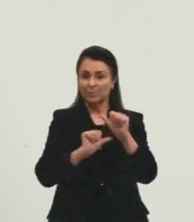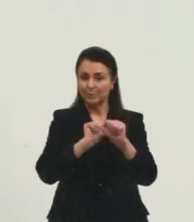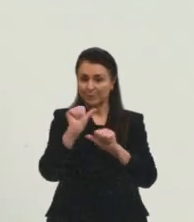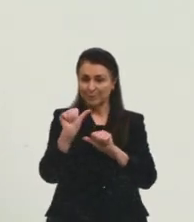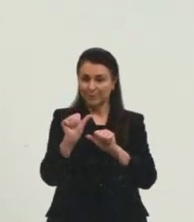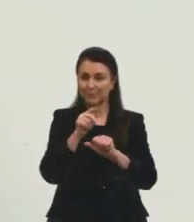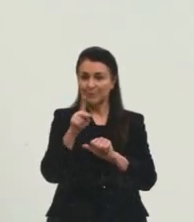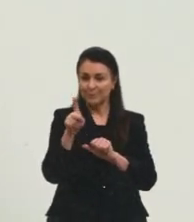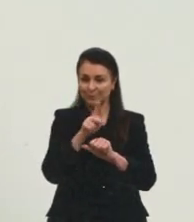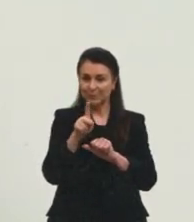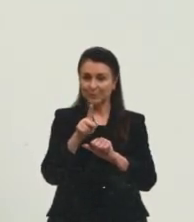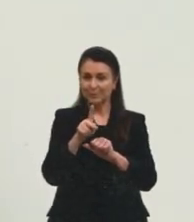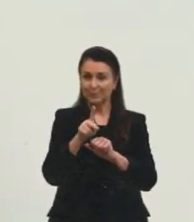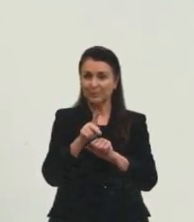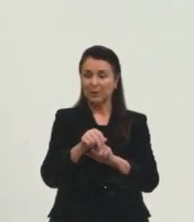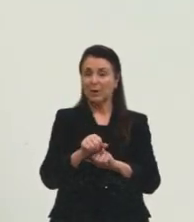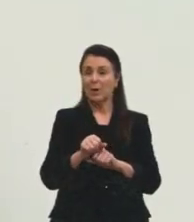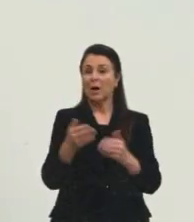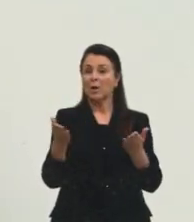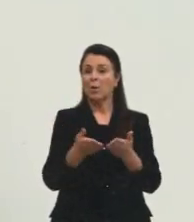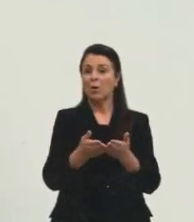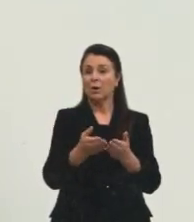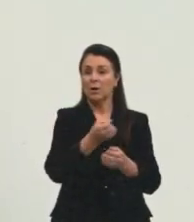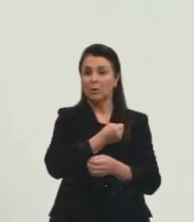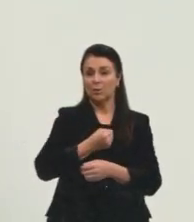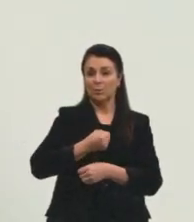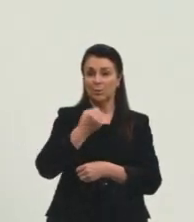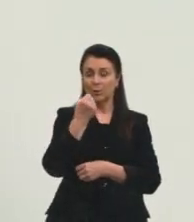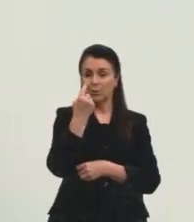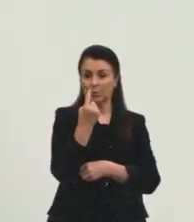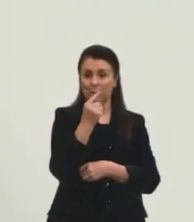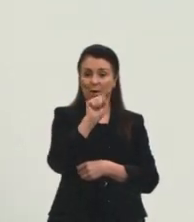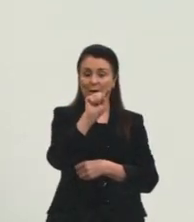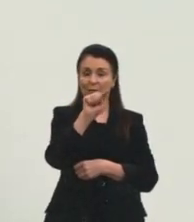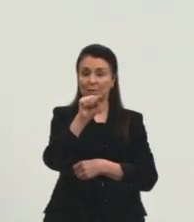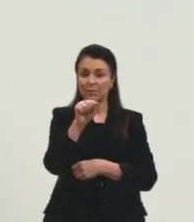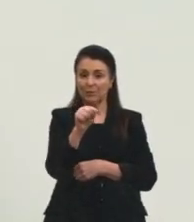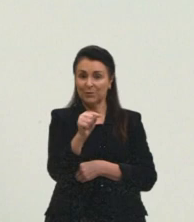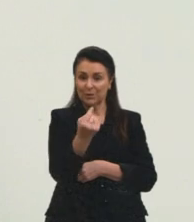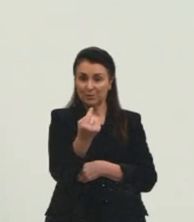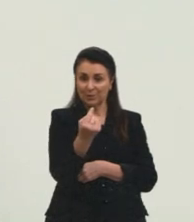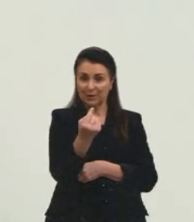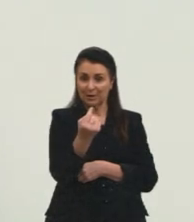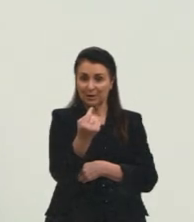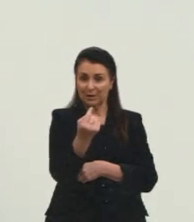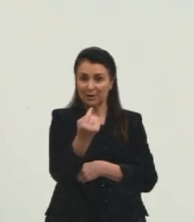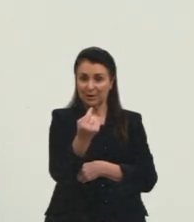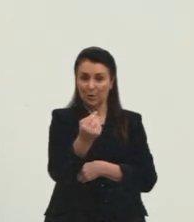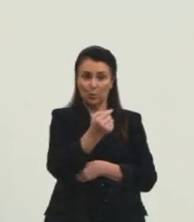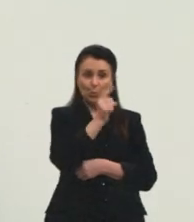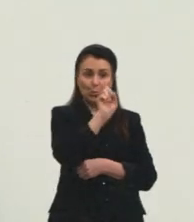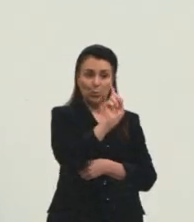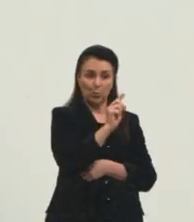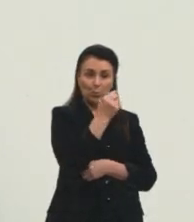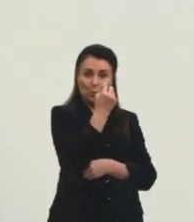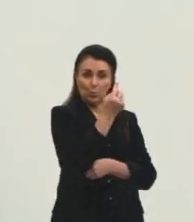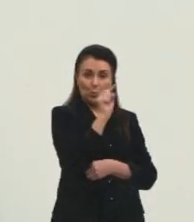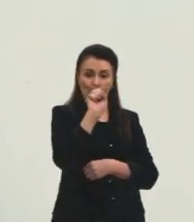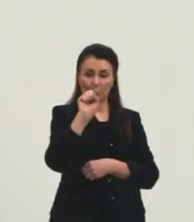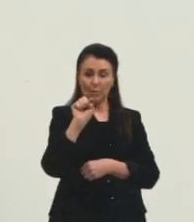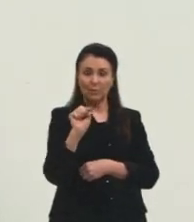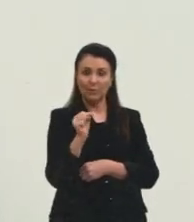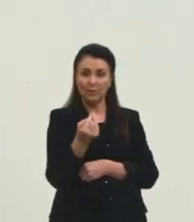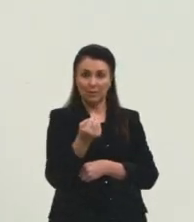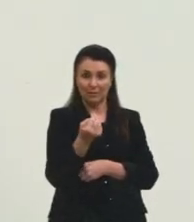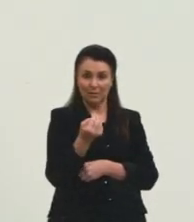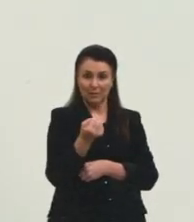propósito um a minha, onde que ela tá ela tá sempre depois né do a gente não tá vendo